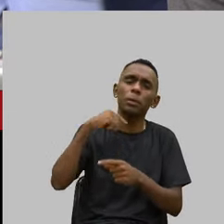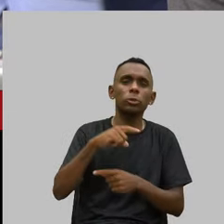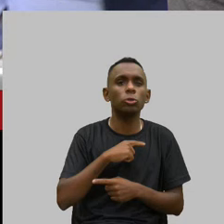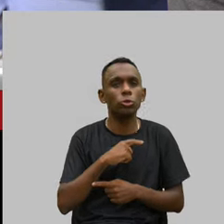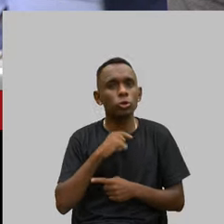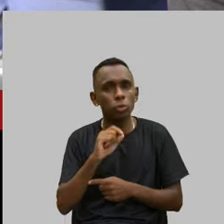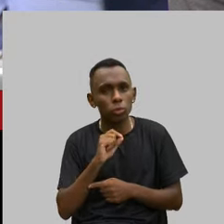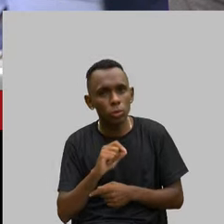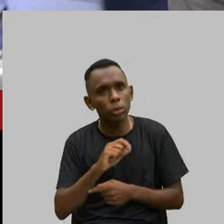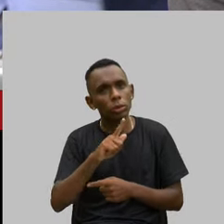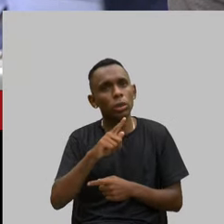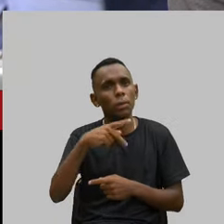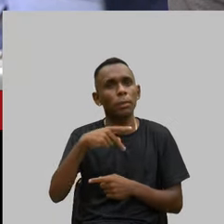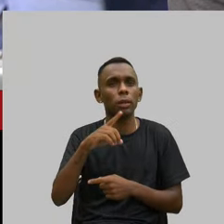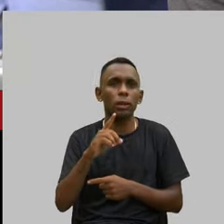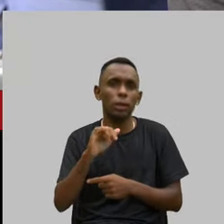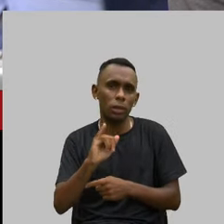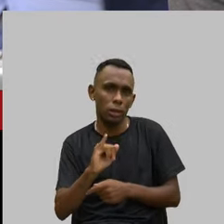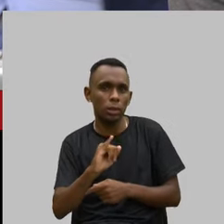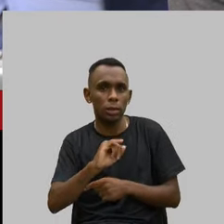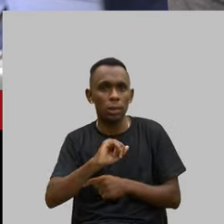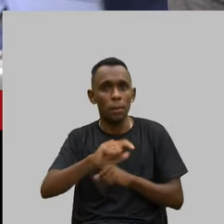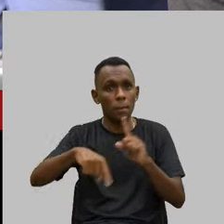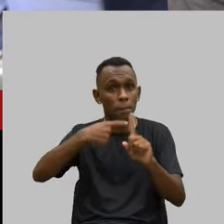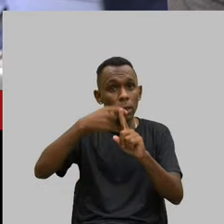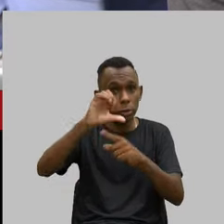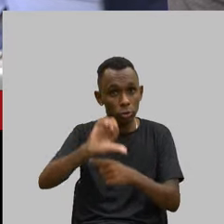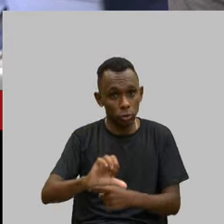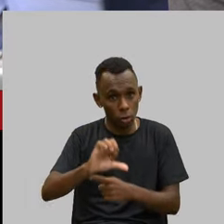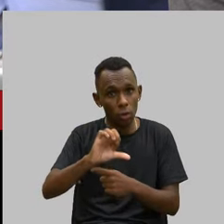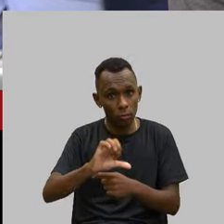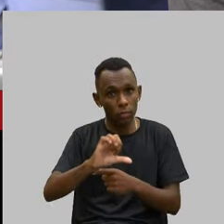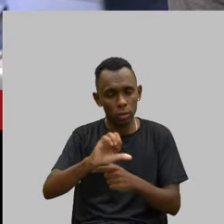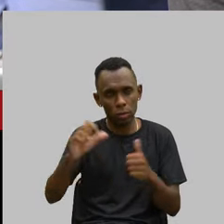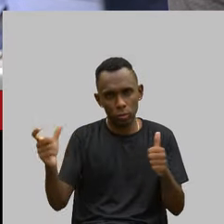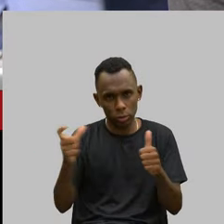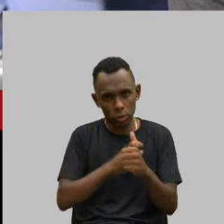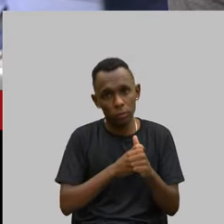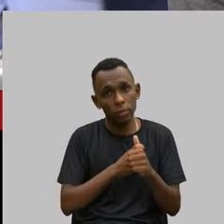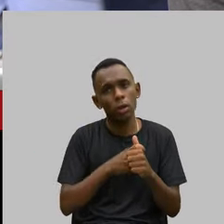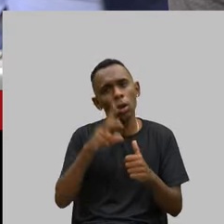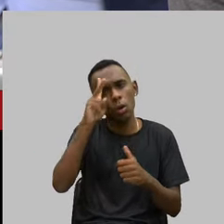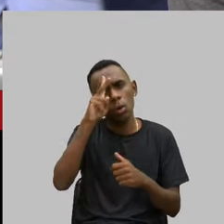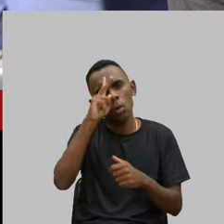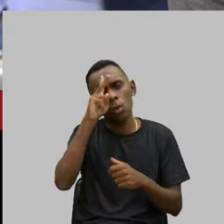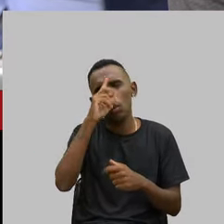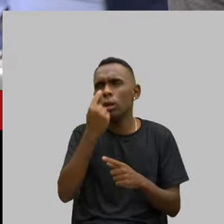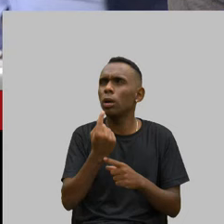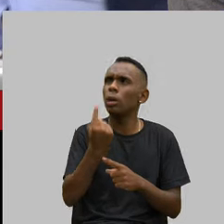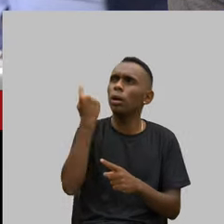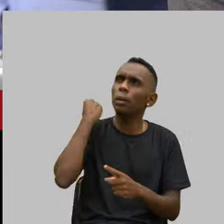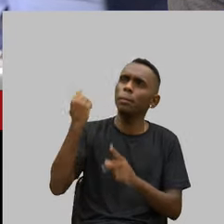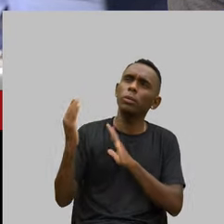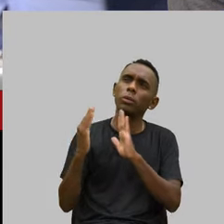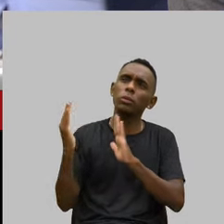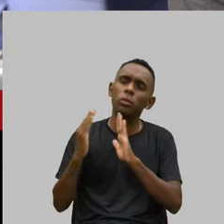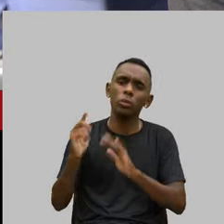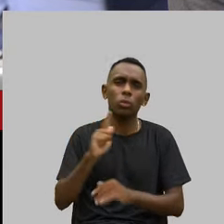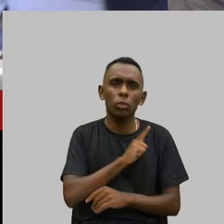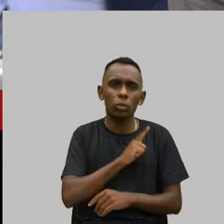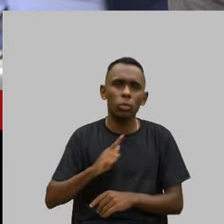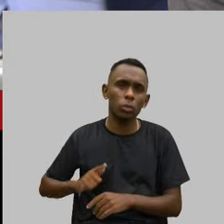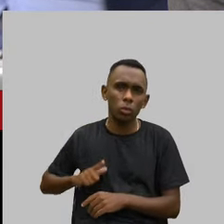igpd mais n como indexador de dívida né eu me lembro lá na época do eh Governador